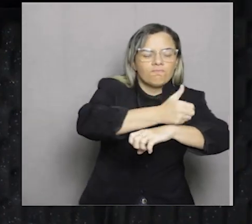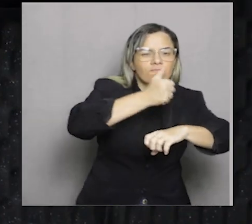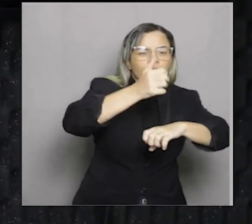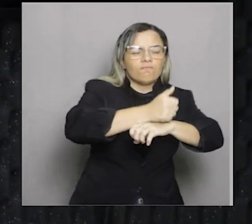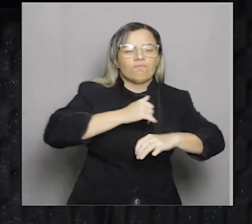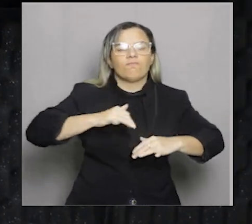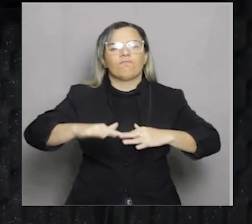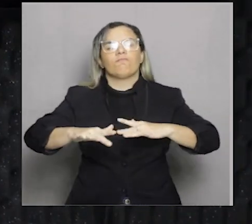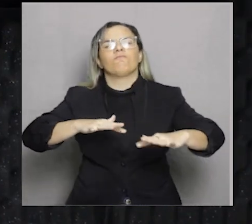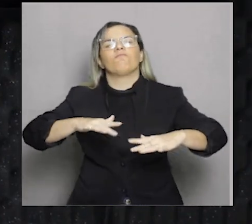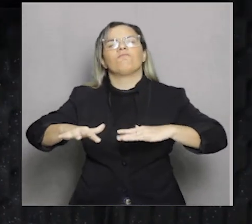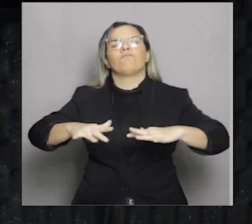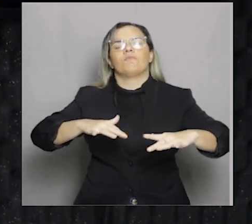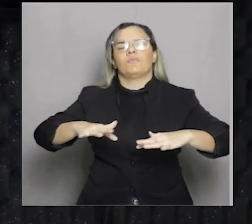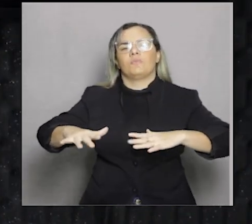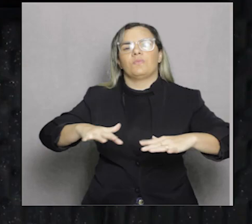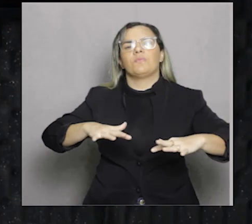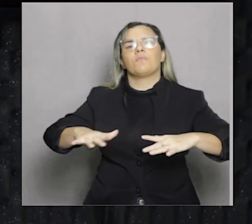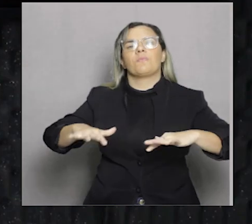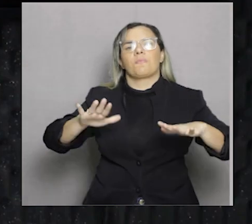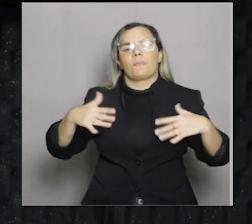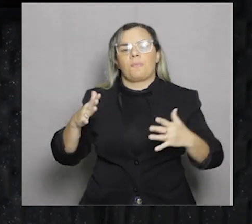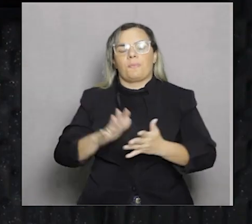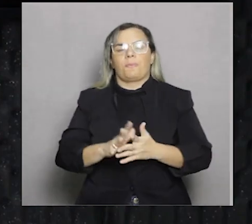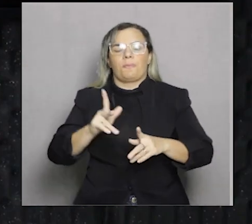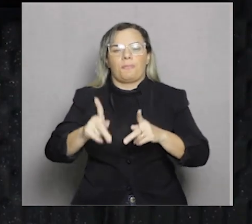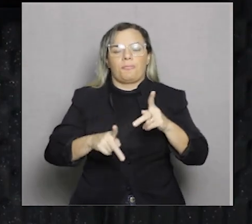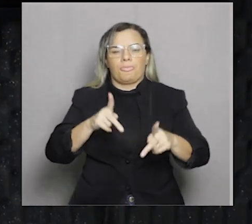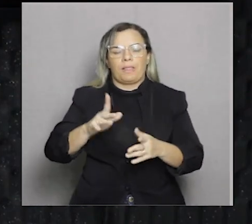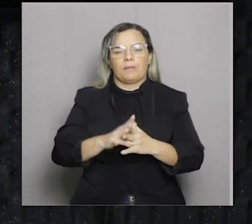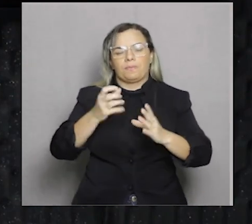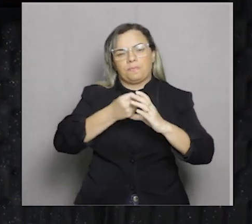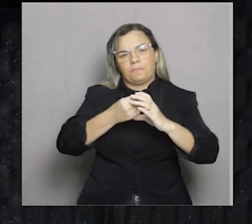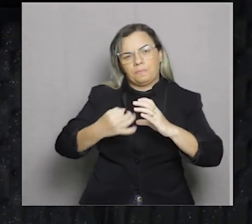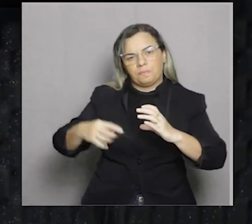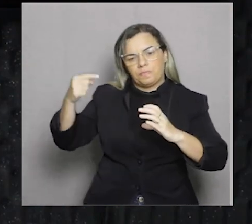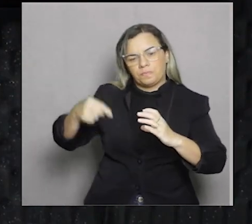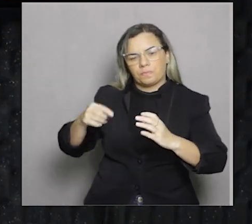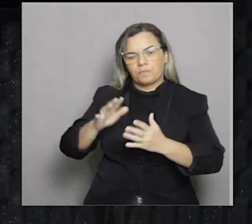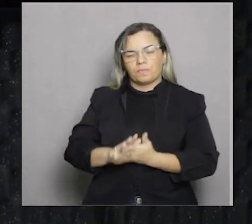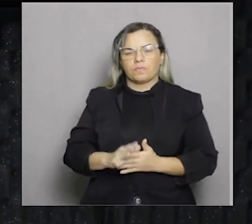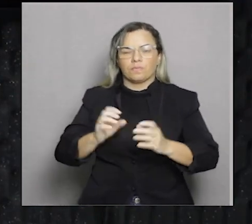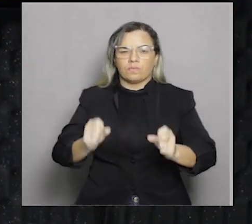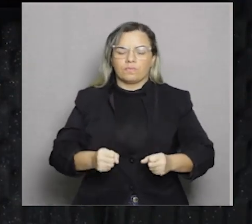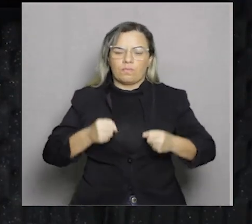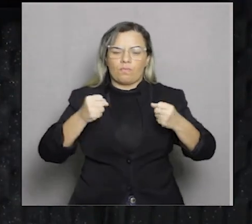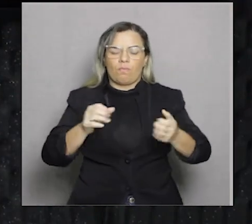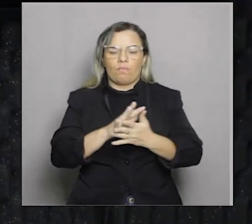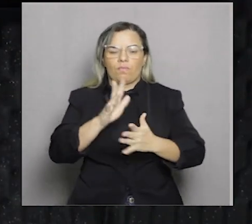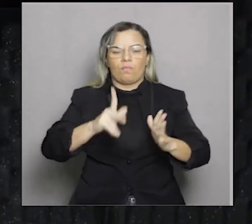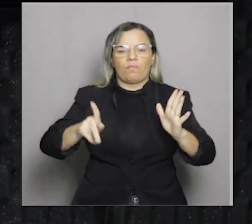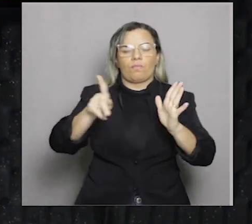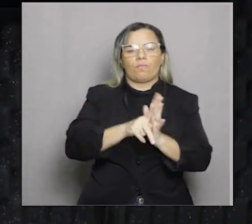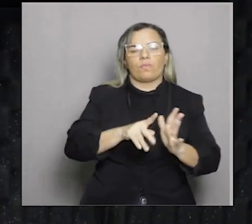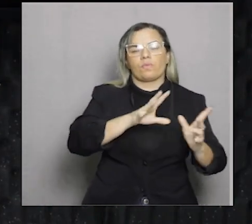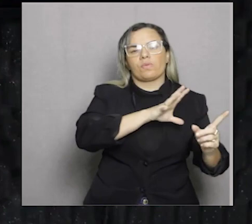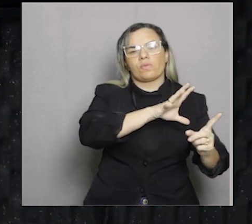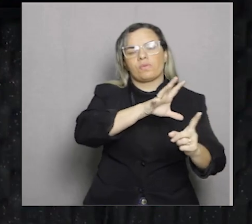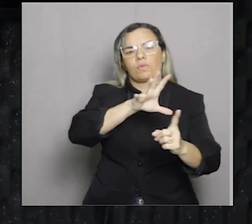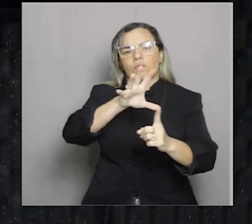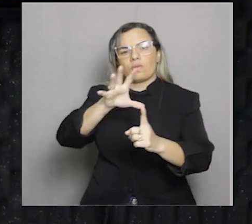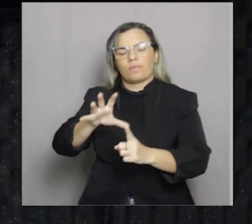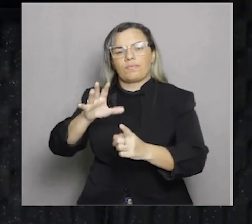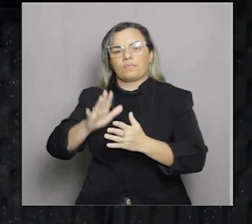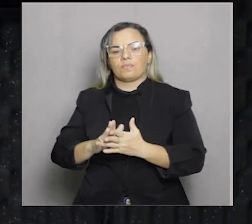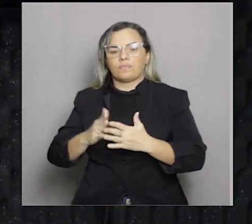E esse caráter acentuadamente popular pode ser verificado nas próprias influências externas do